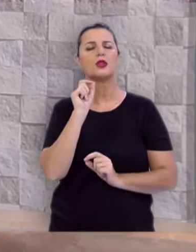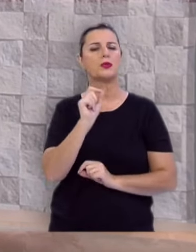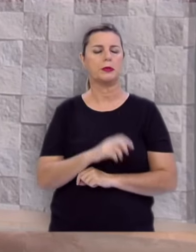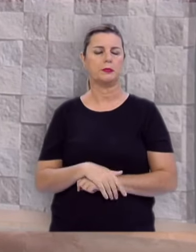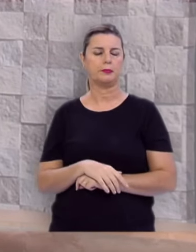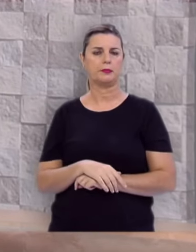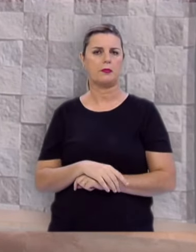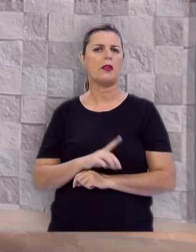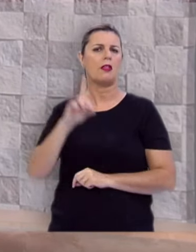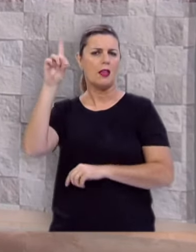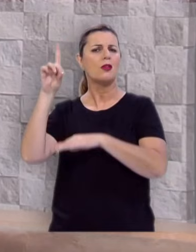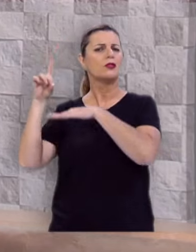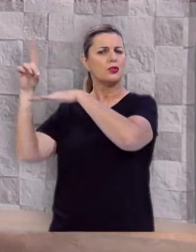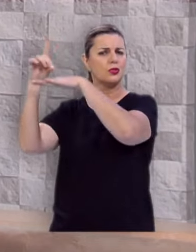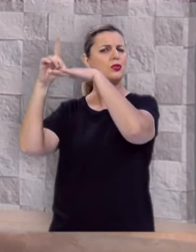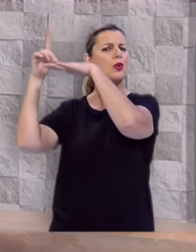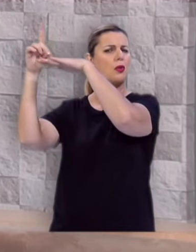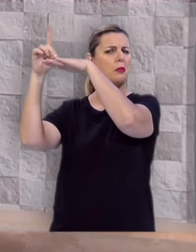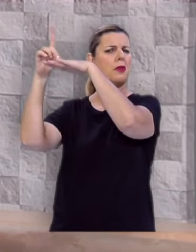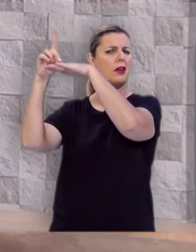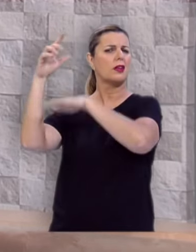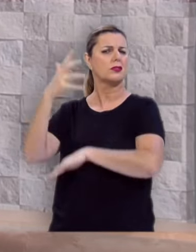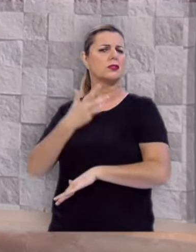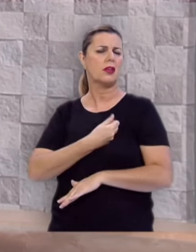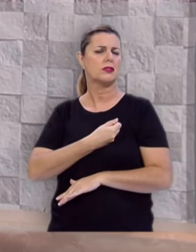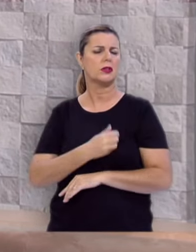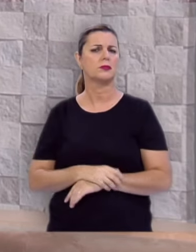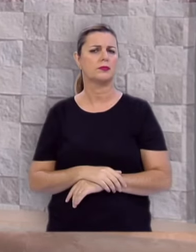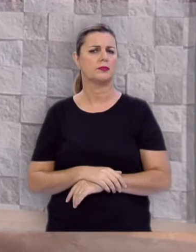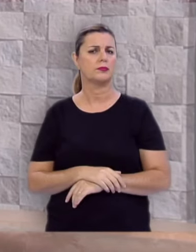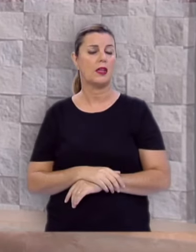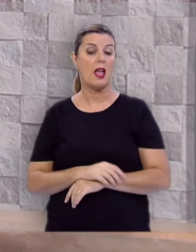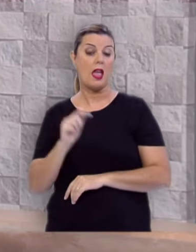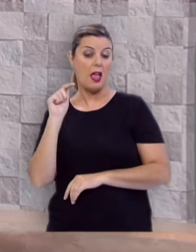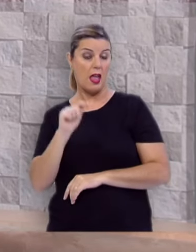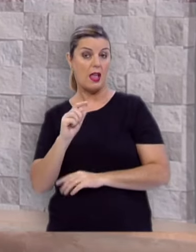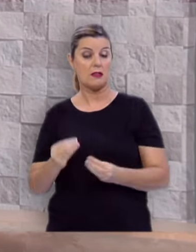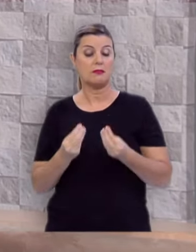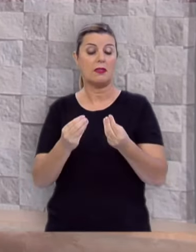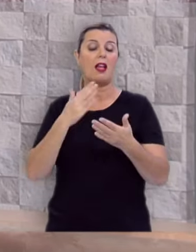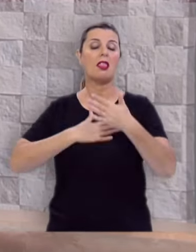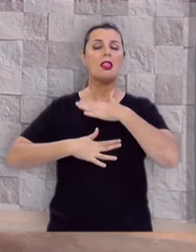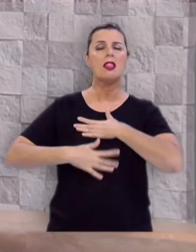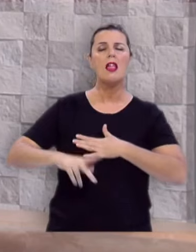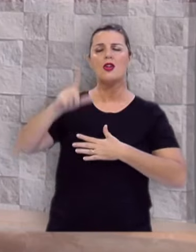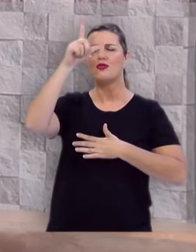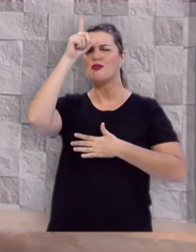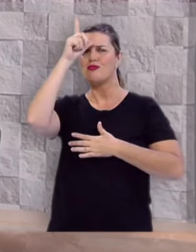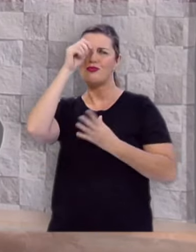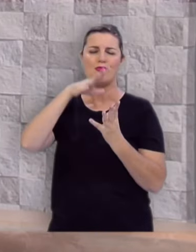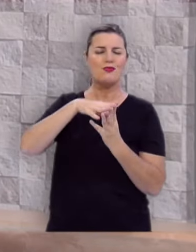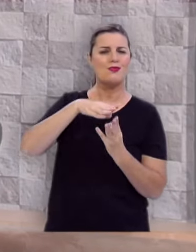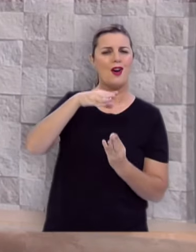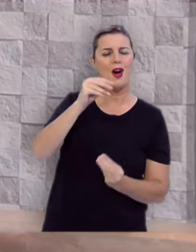dizendo o seguinte: Deus é soberano na sua salvação. Isso traz descanso para a sua alma, isso